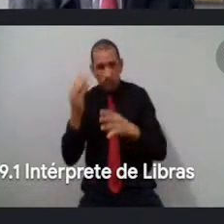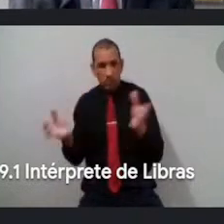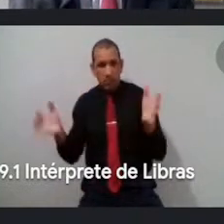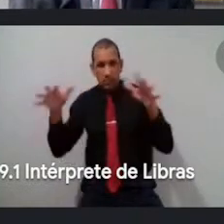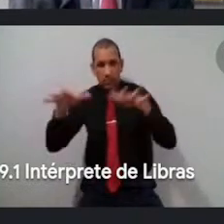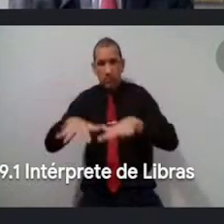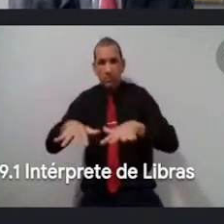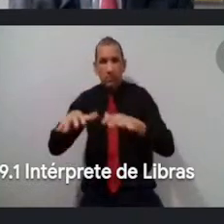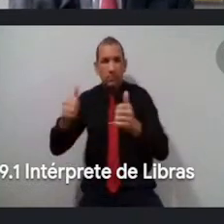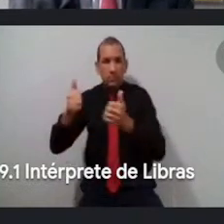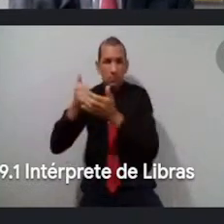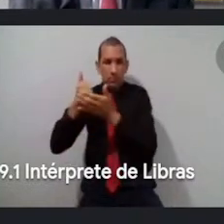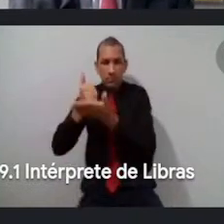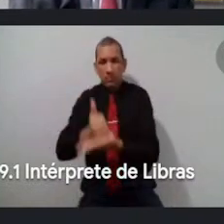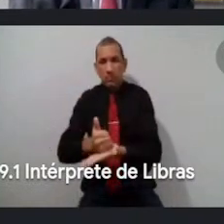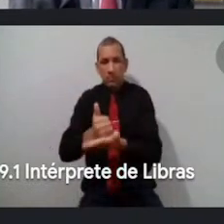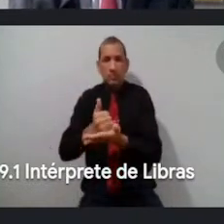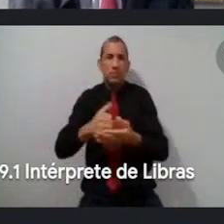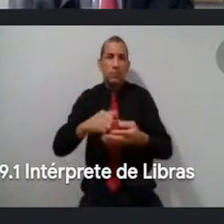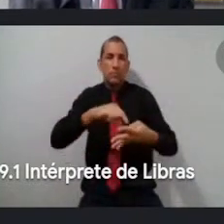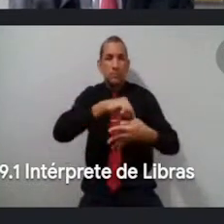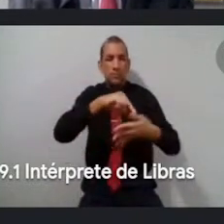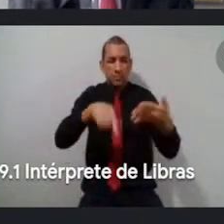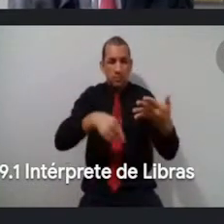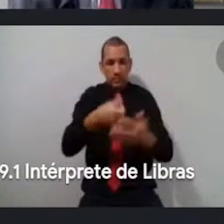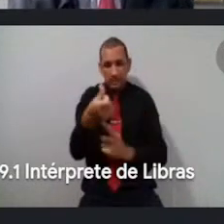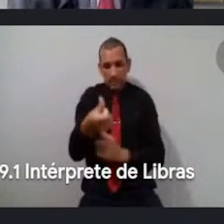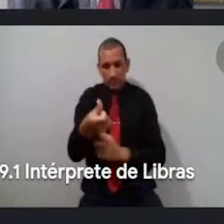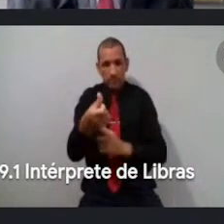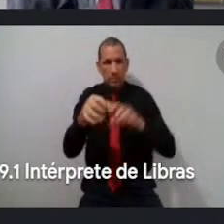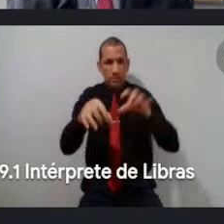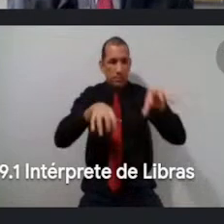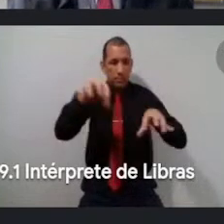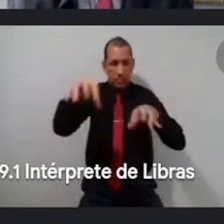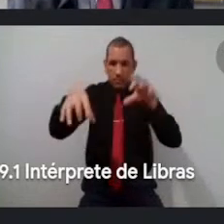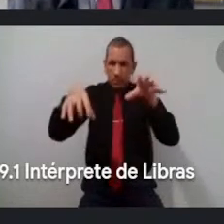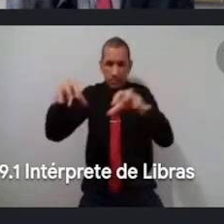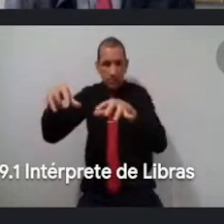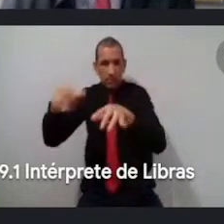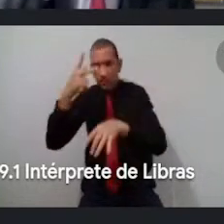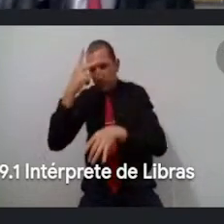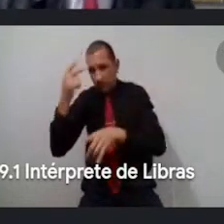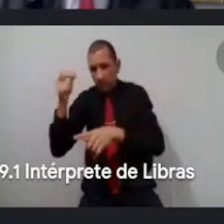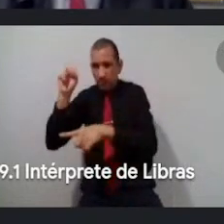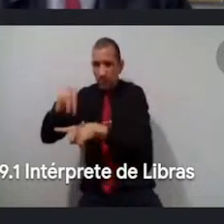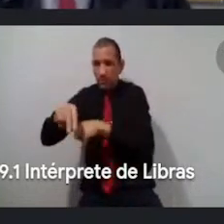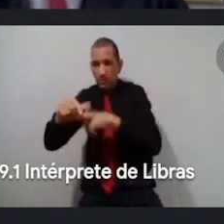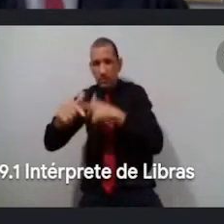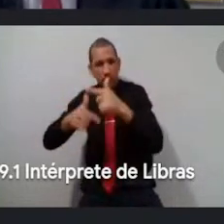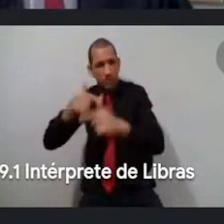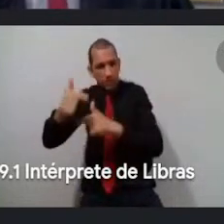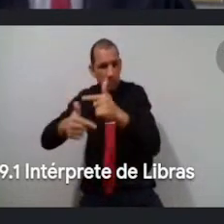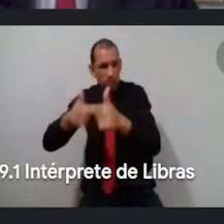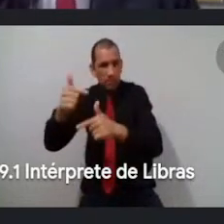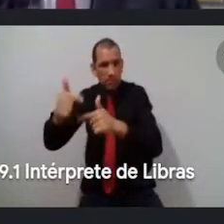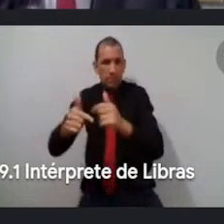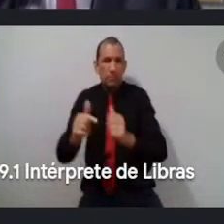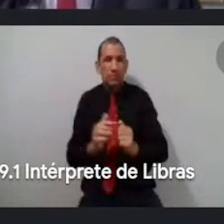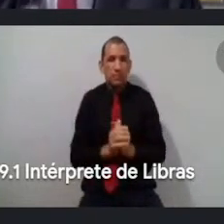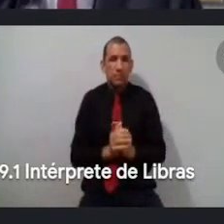zona contará com o apoio de seis pontos terceirizados de trabalho contratados por este tribunal